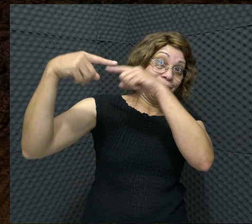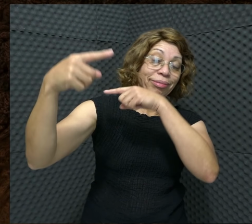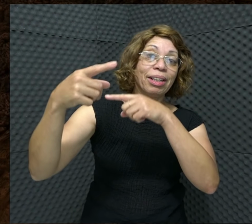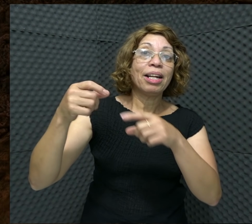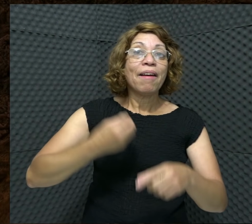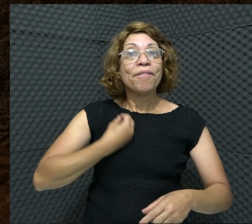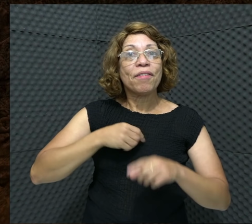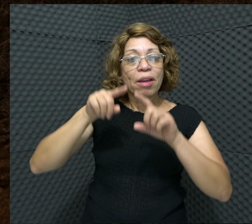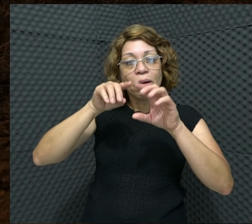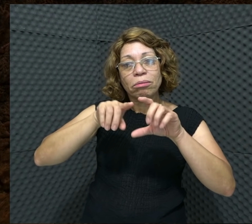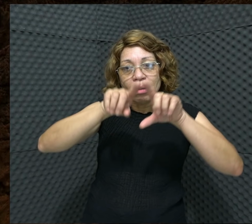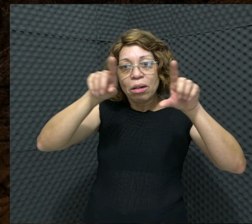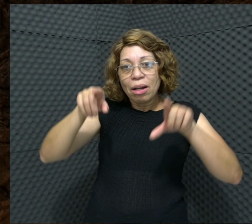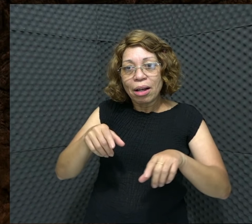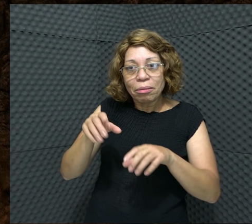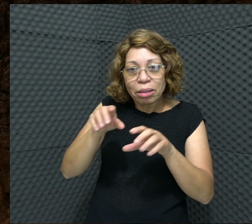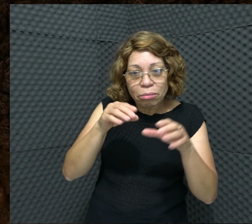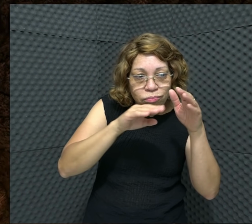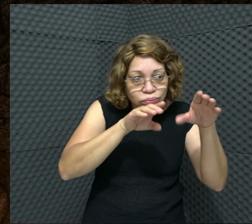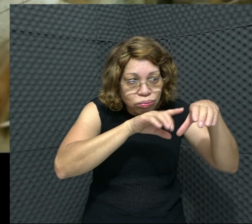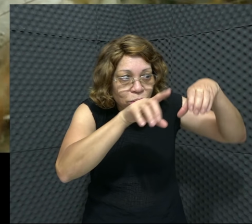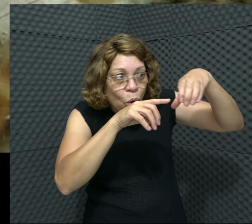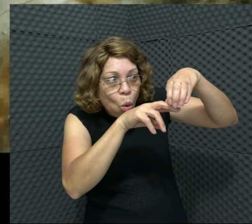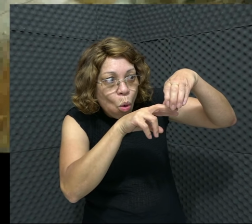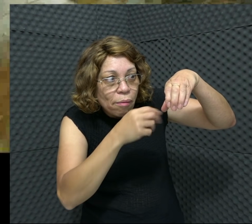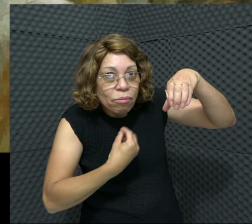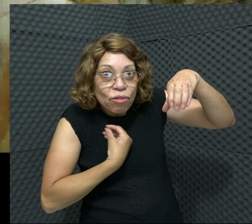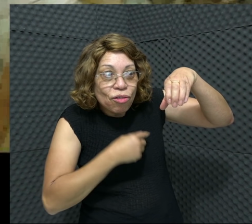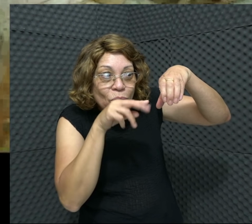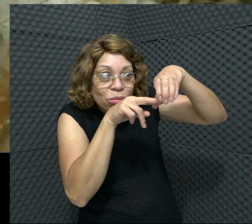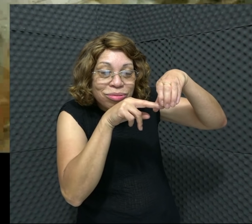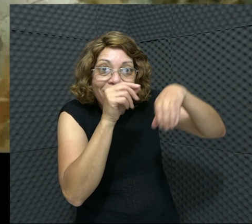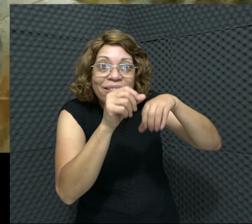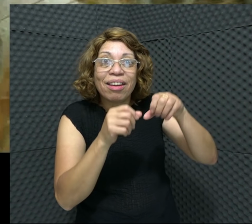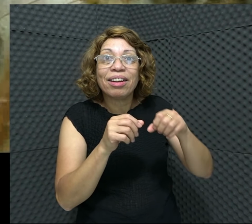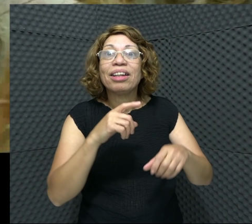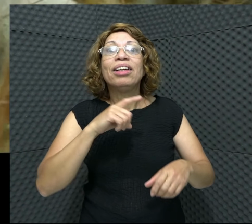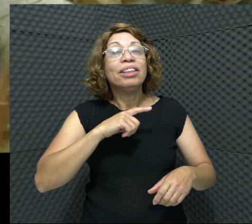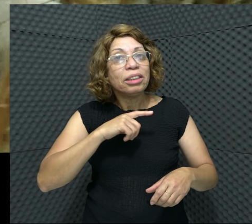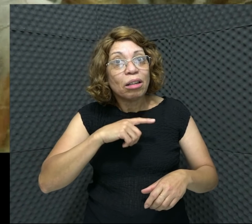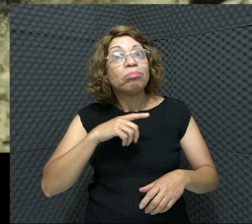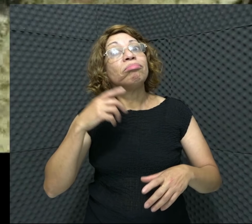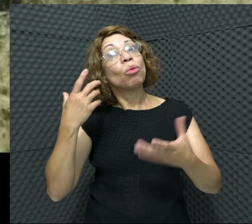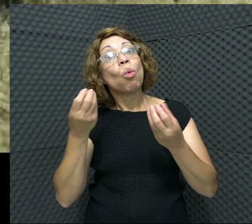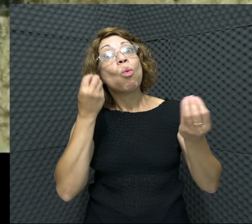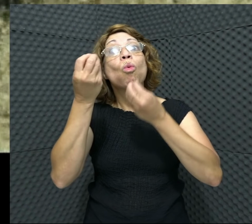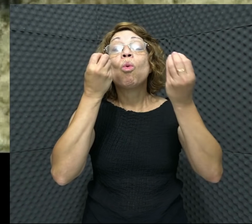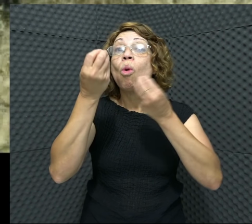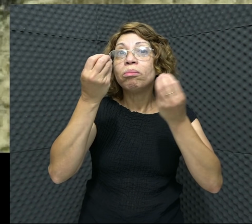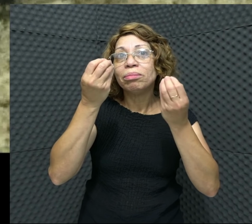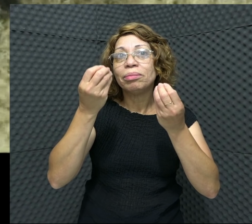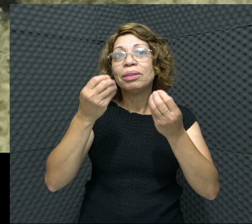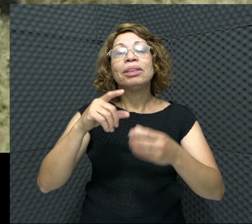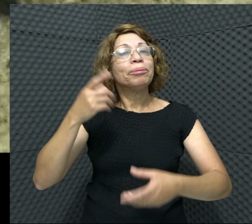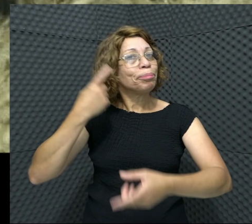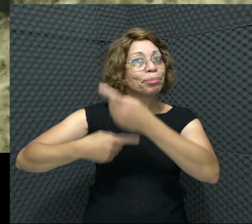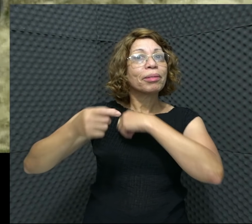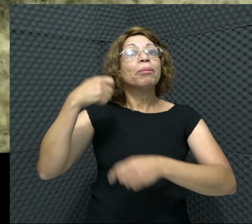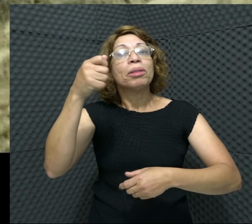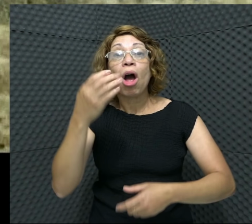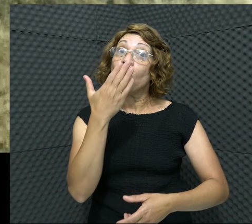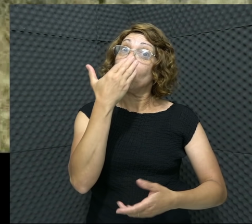em cavernas. E assim como as nossas necessidades de hoje, eles também tinham as mesmas necessidades há muito tempo atrás.